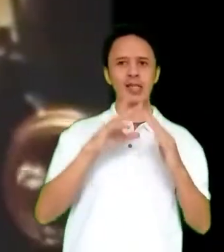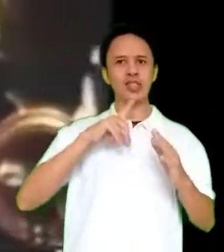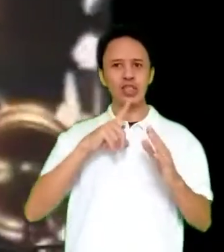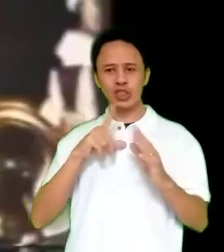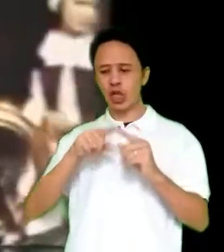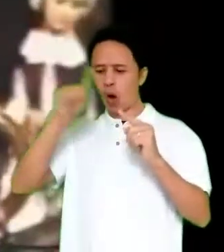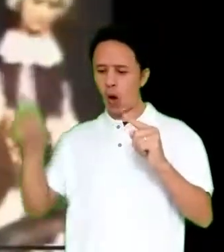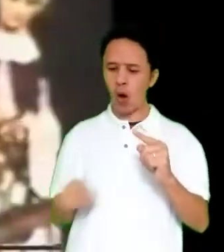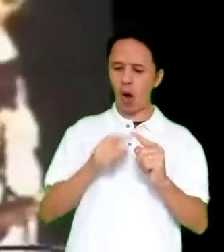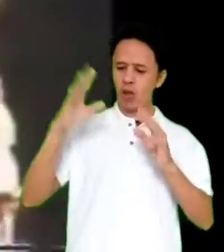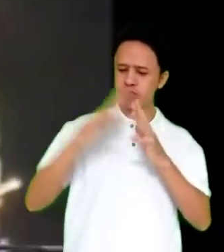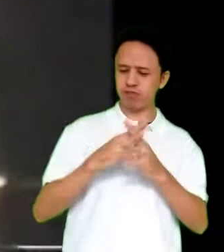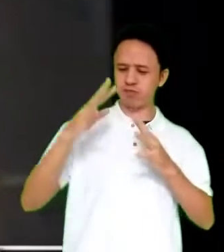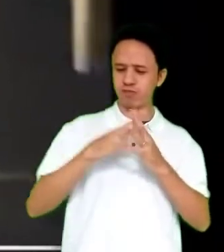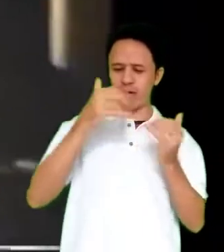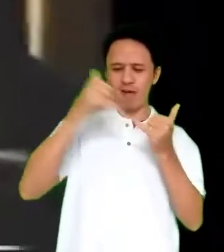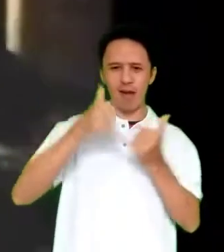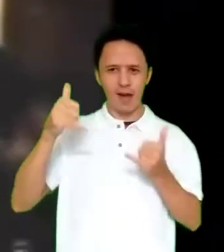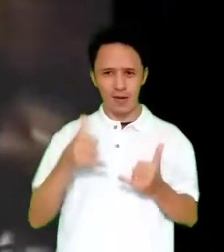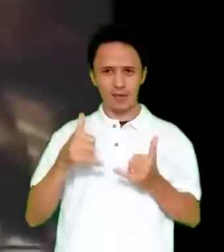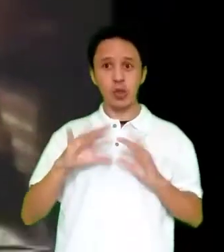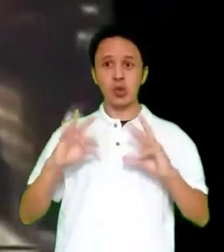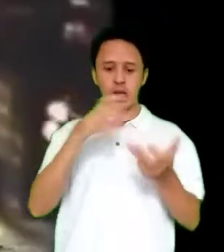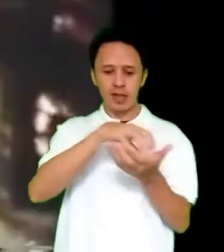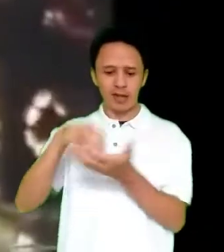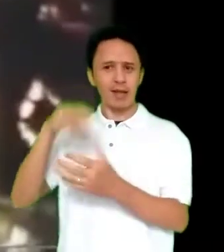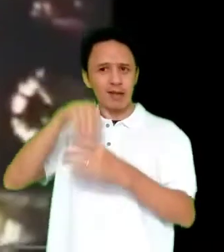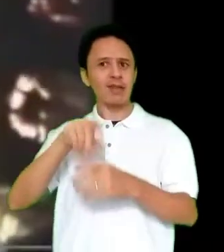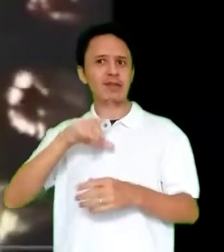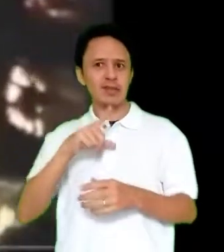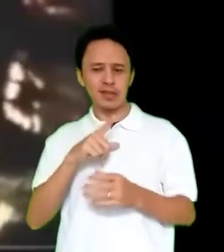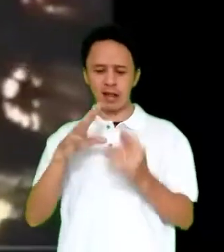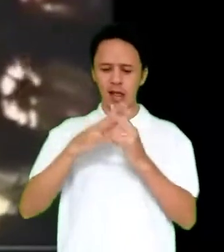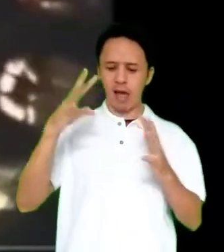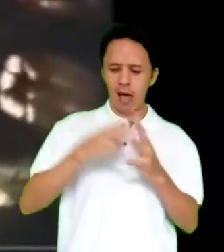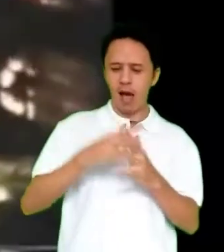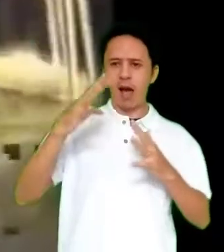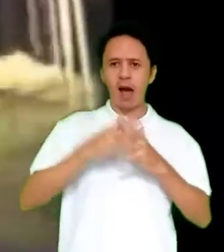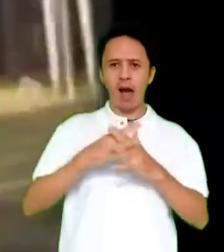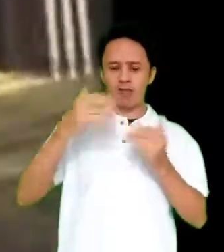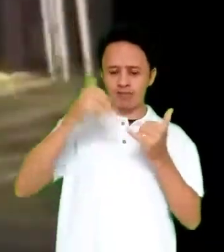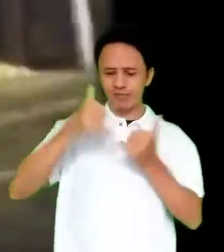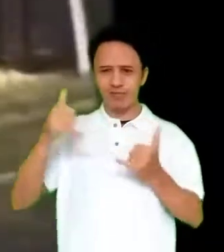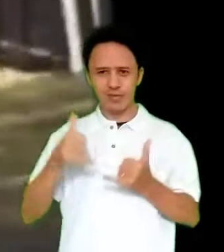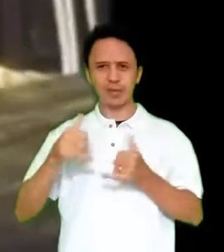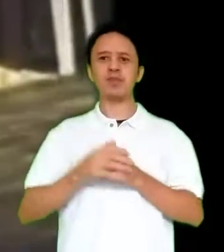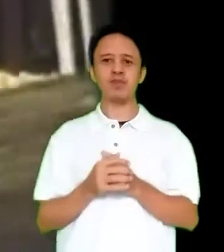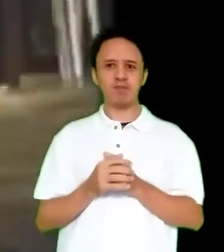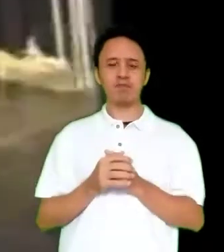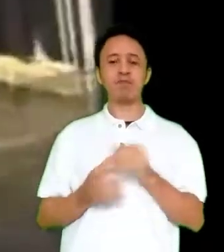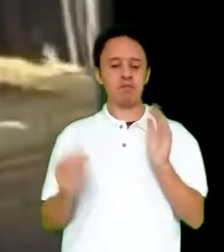de fiar, e em todas as aldeias, um tear manual. Esse método de manufatura foi denominado